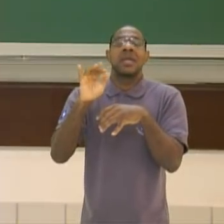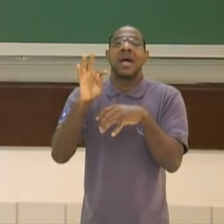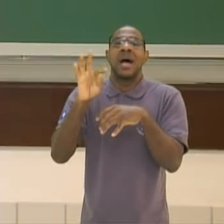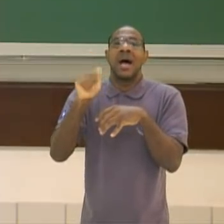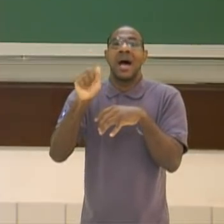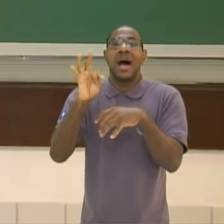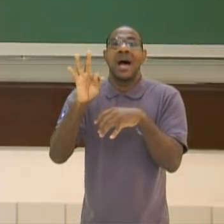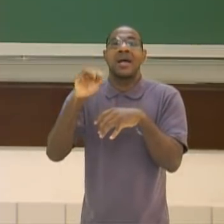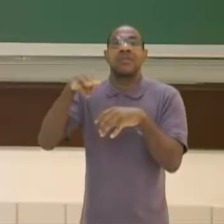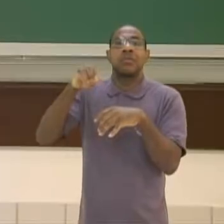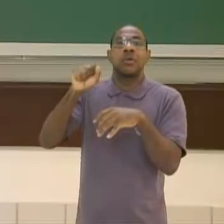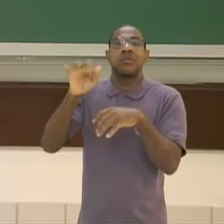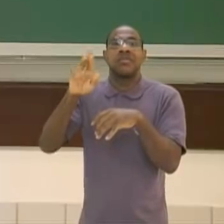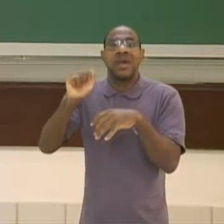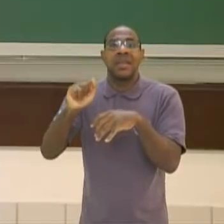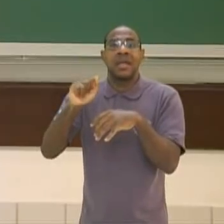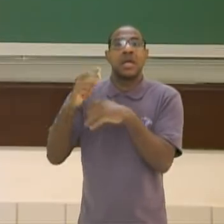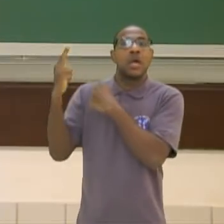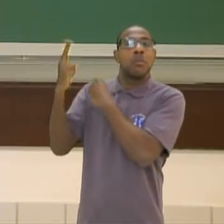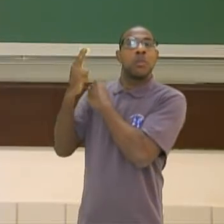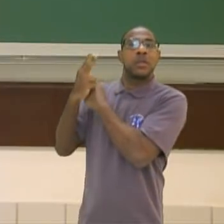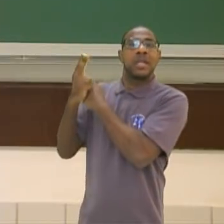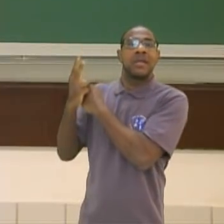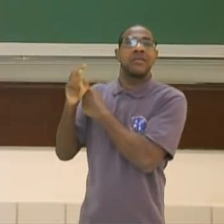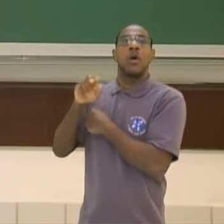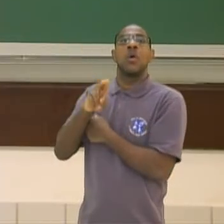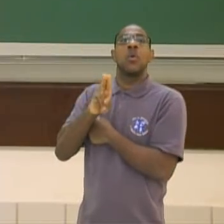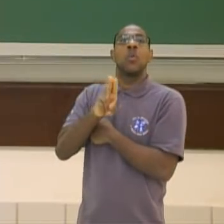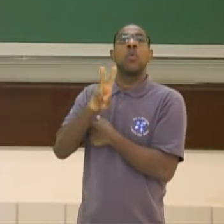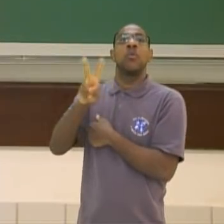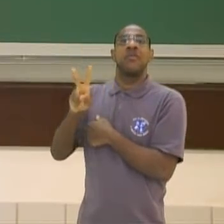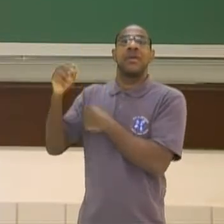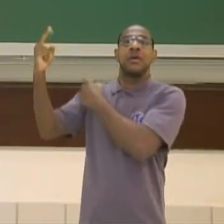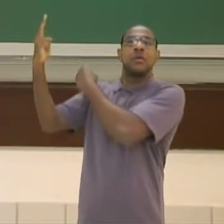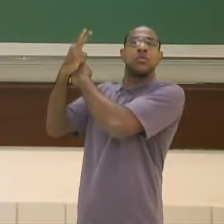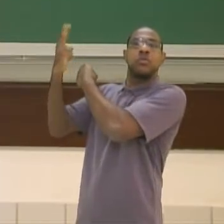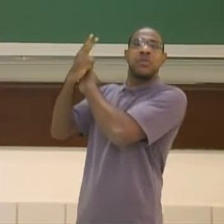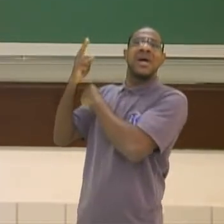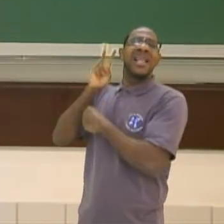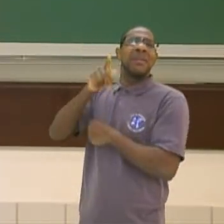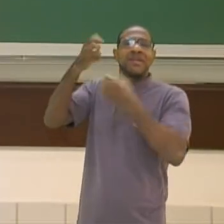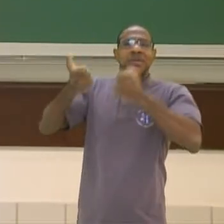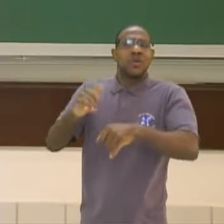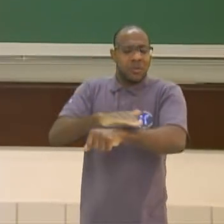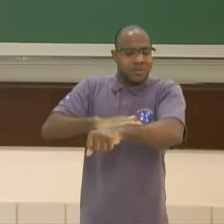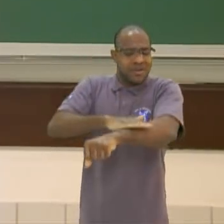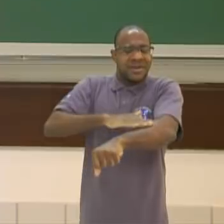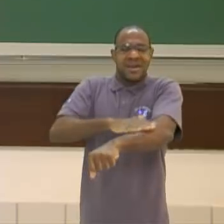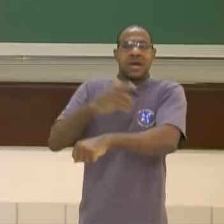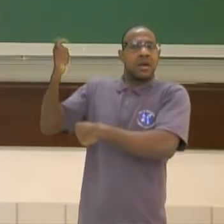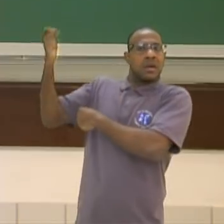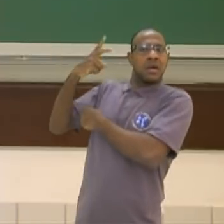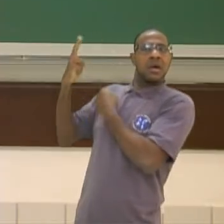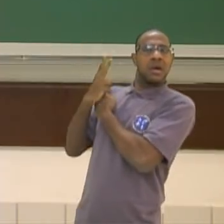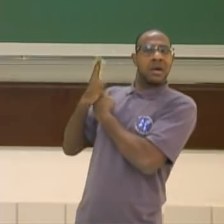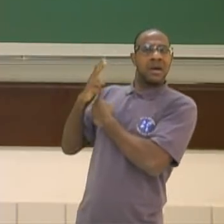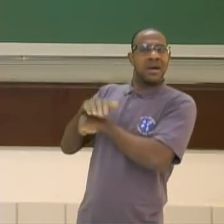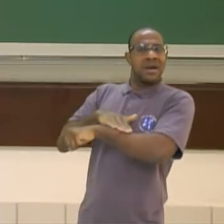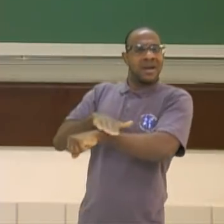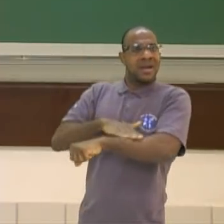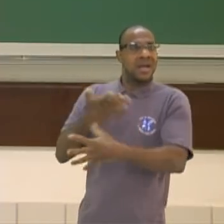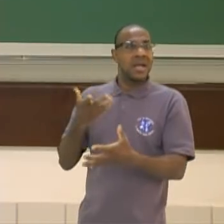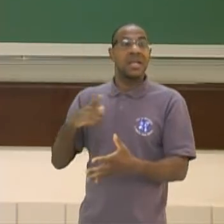proteger dos raios UVA e UVB? Lembra que eu falei de protetor solar? Então, olha que legal, nós temos